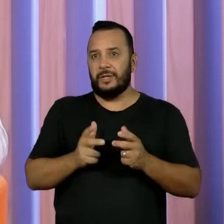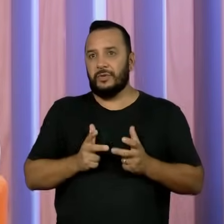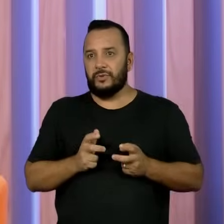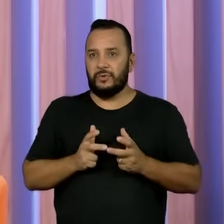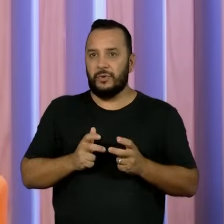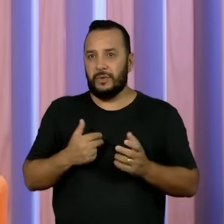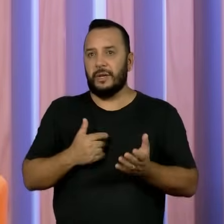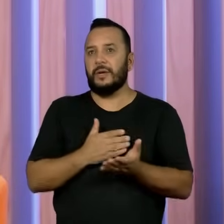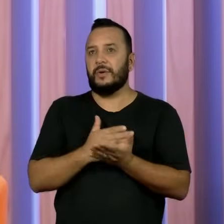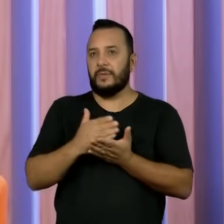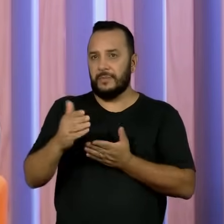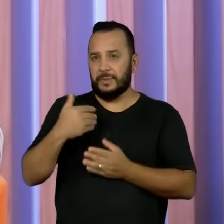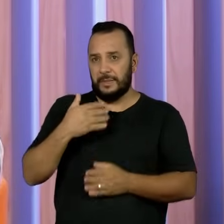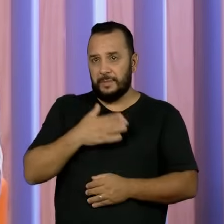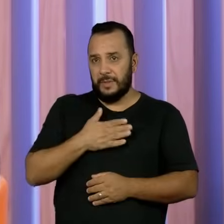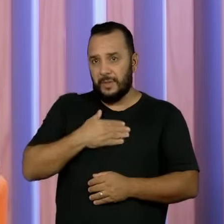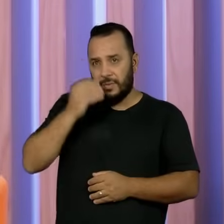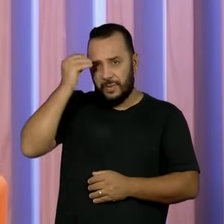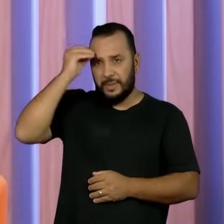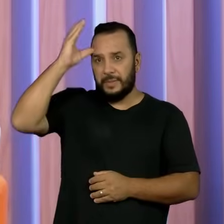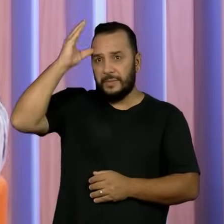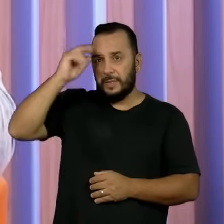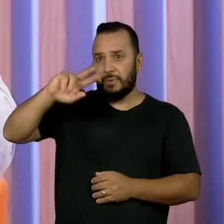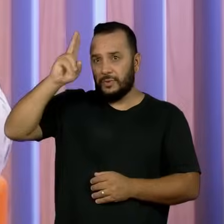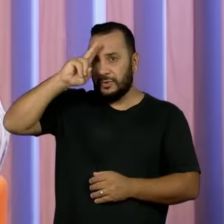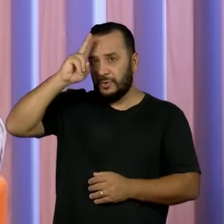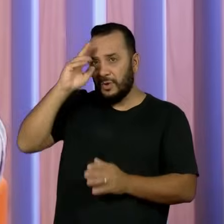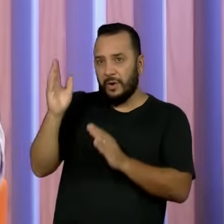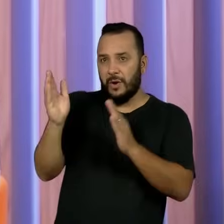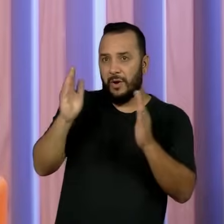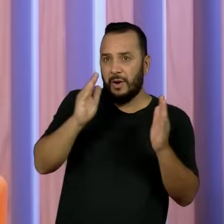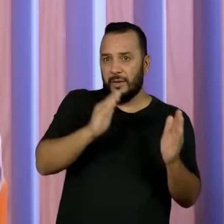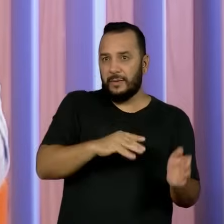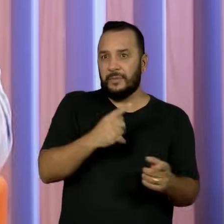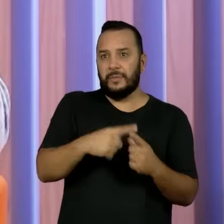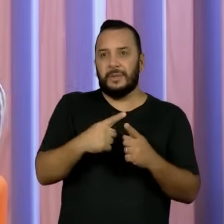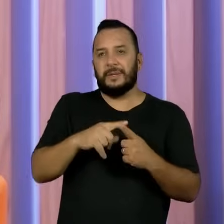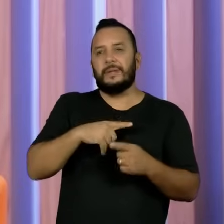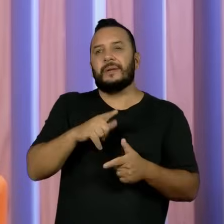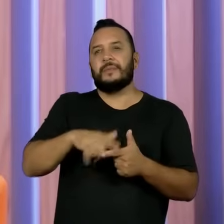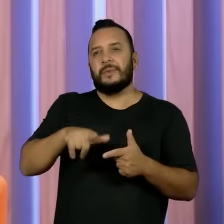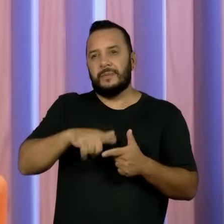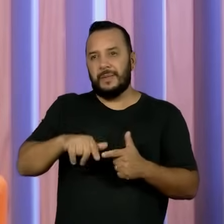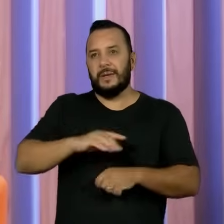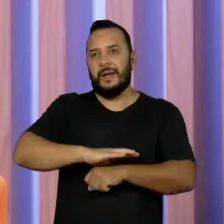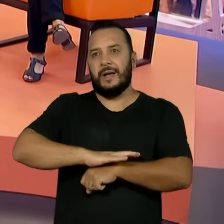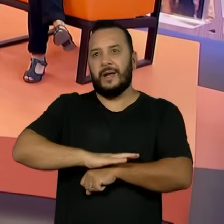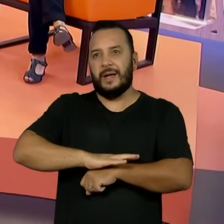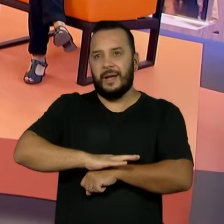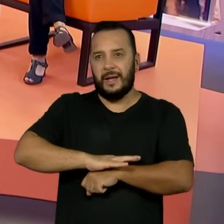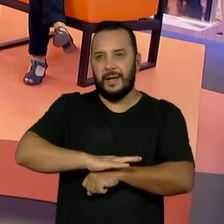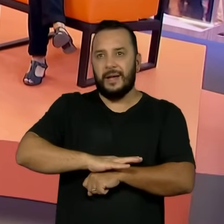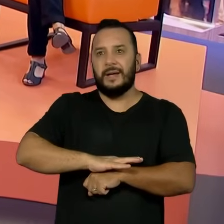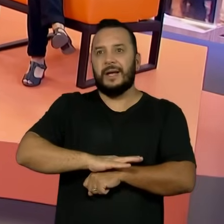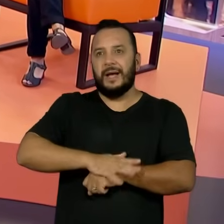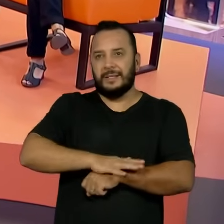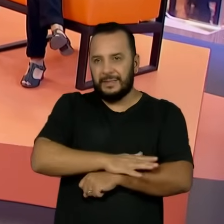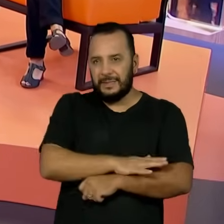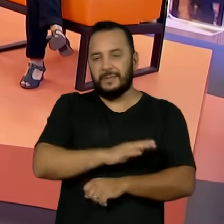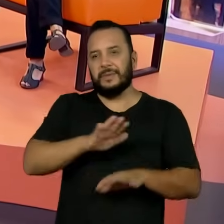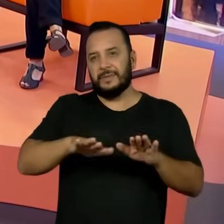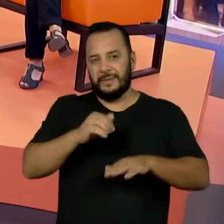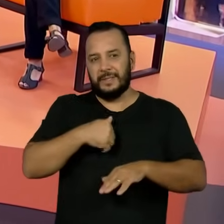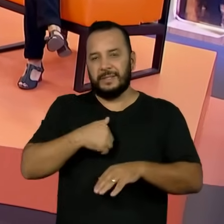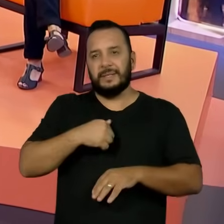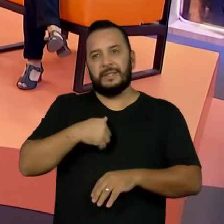comecei a introduzir os meus conhecimentos históricos, porque... com toda a problemática racial, de identidades que não são trabalhadas